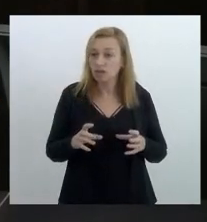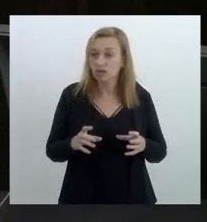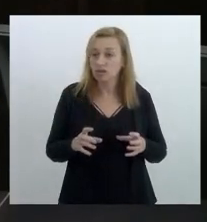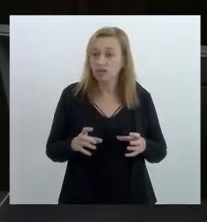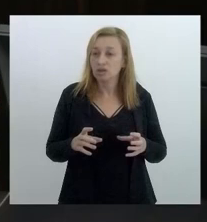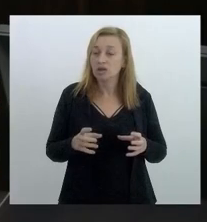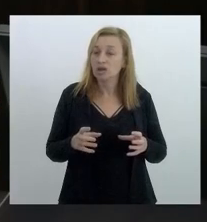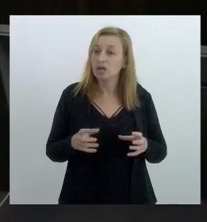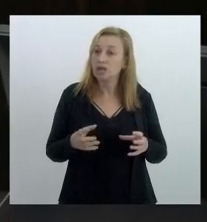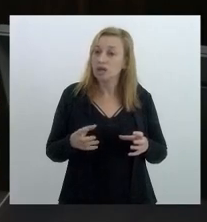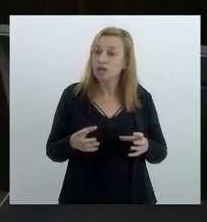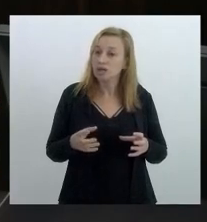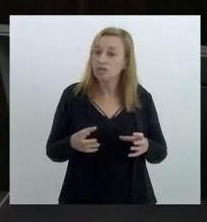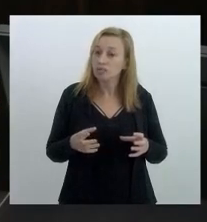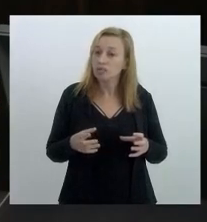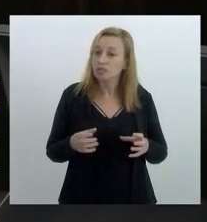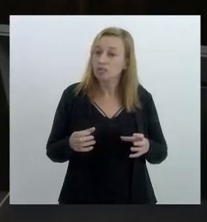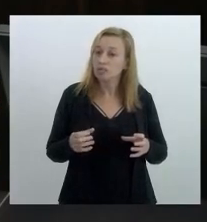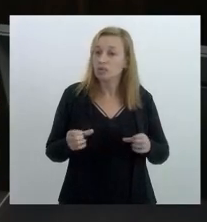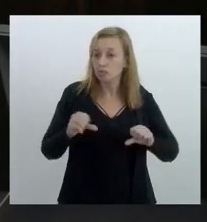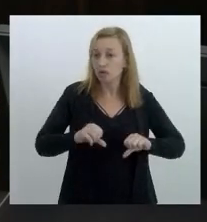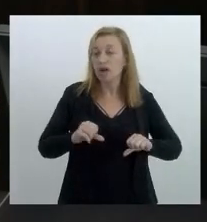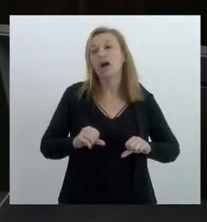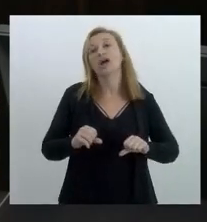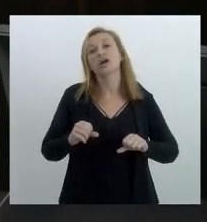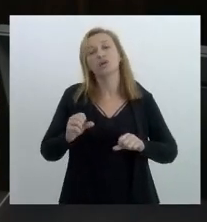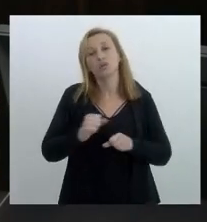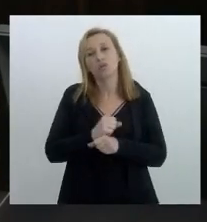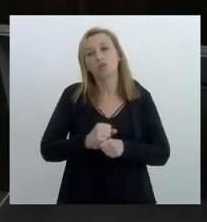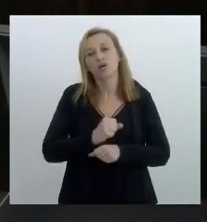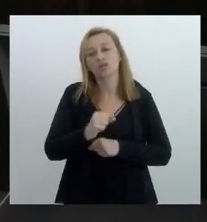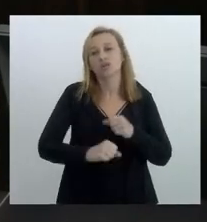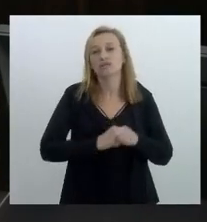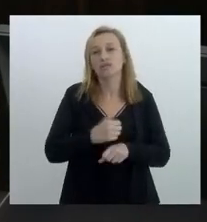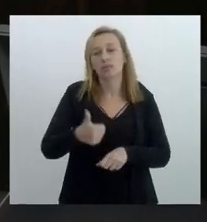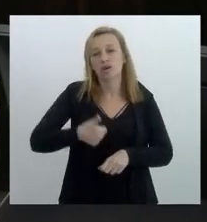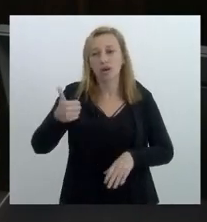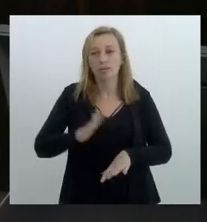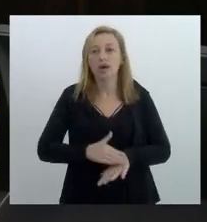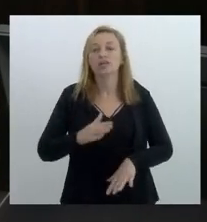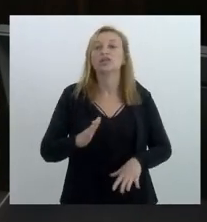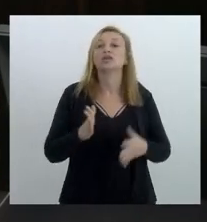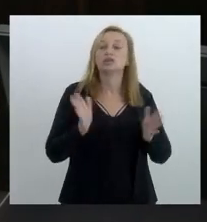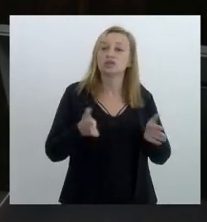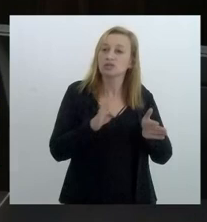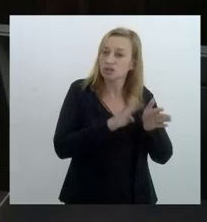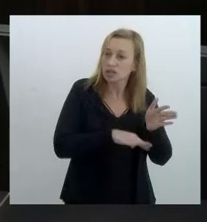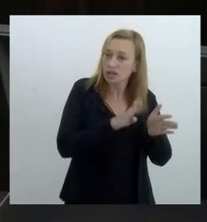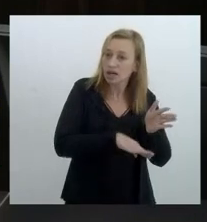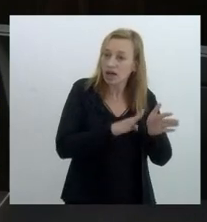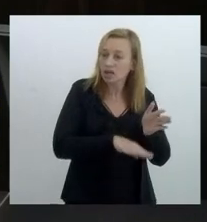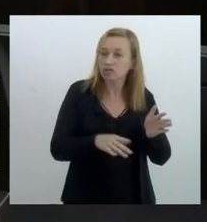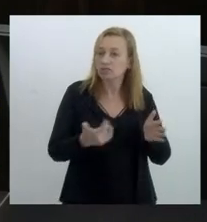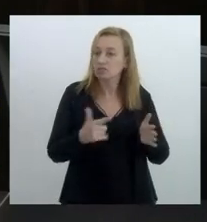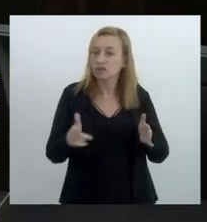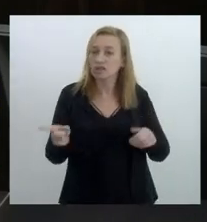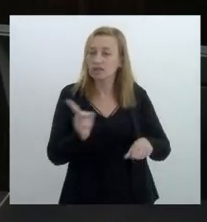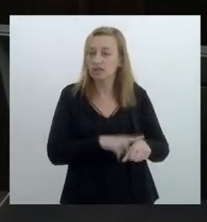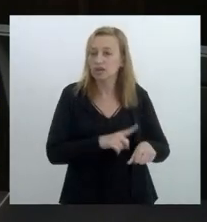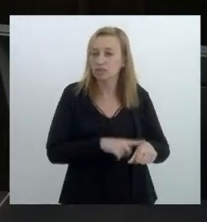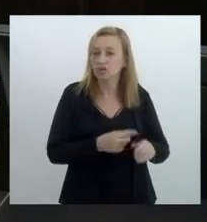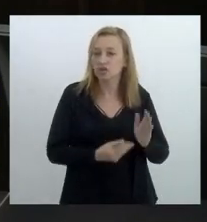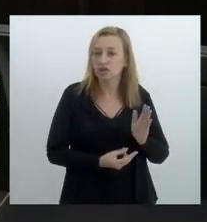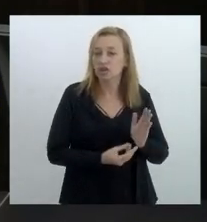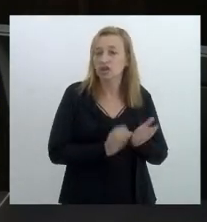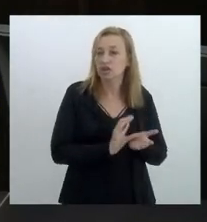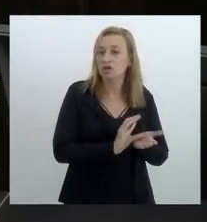vem. Mas, tanto do ponto de vista legal, que nos proíbe de fazer gastos sem previsão orçamentária, quanto do